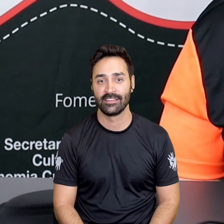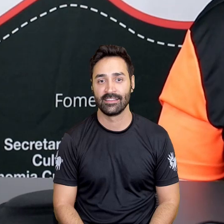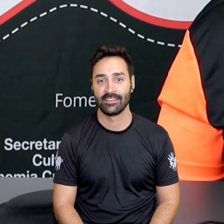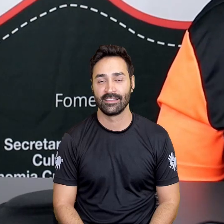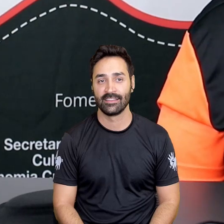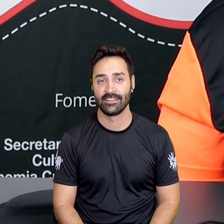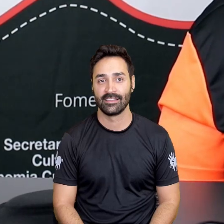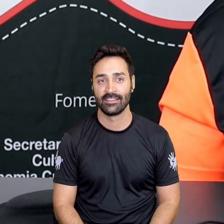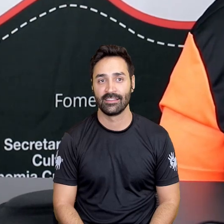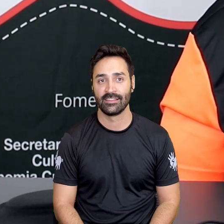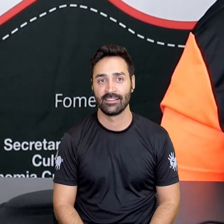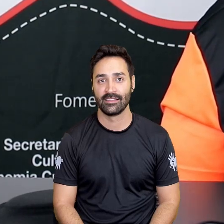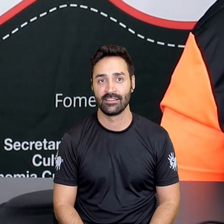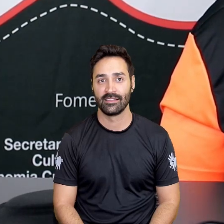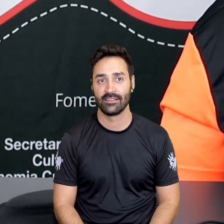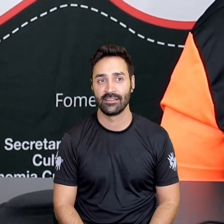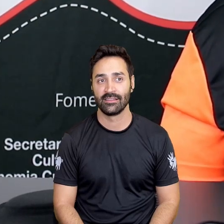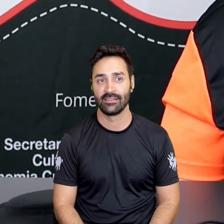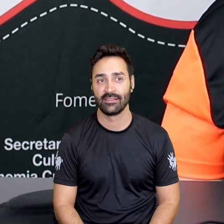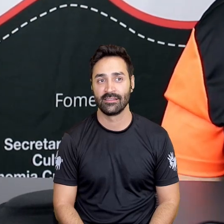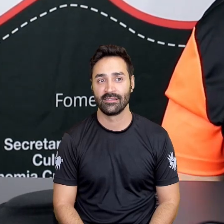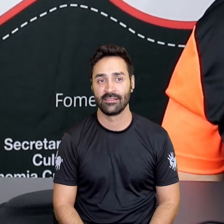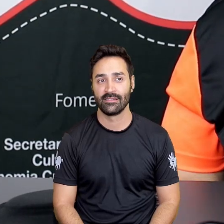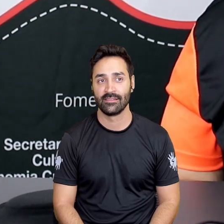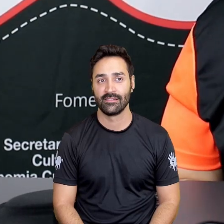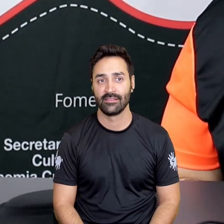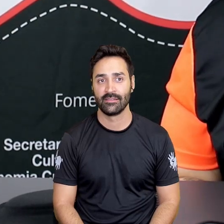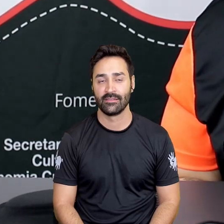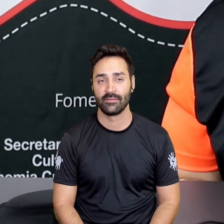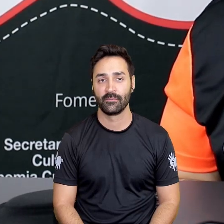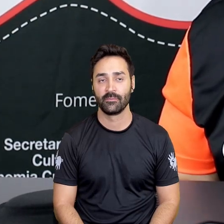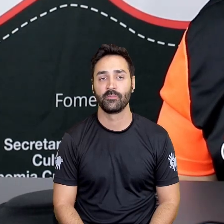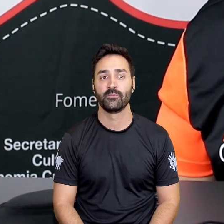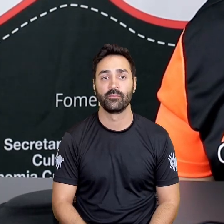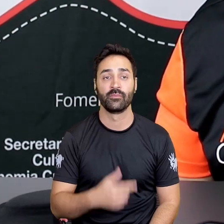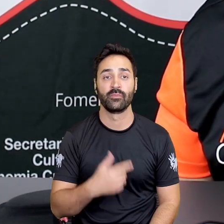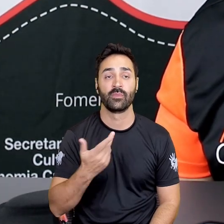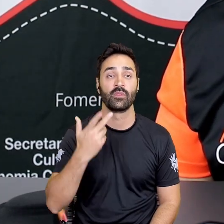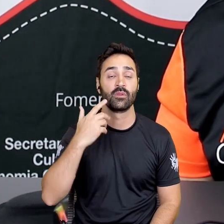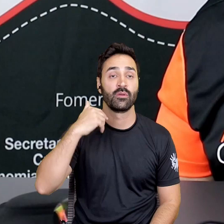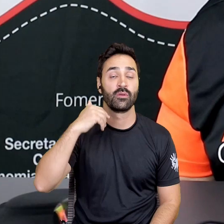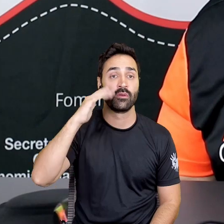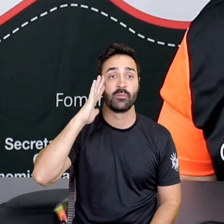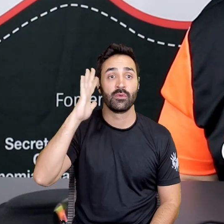Sim, estão te ouvindo. Então, a palavra que me vem à cabeça, assim, de bate-pronto,